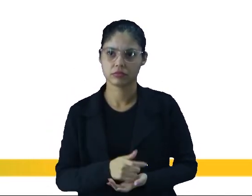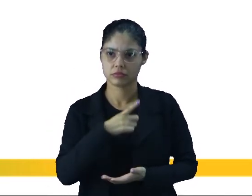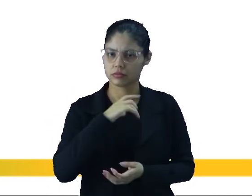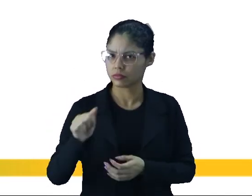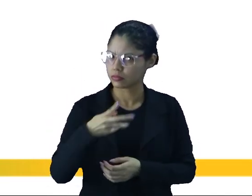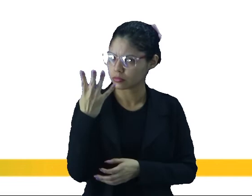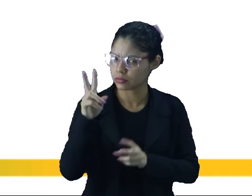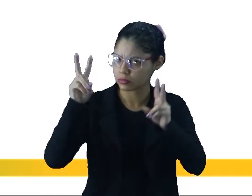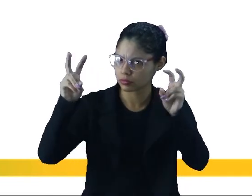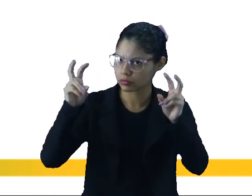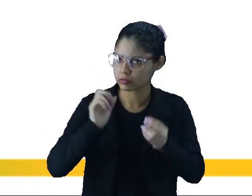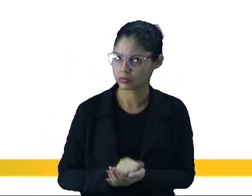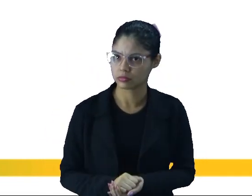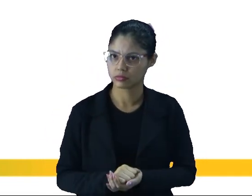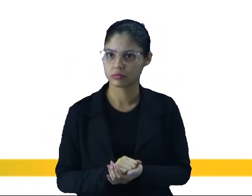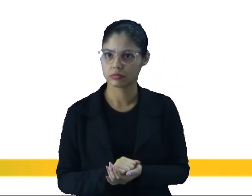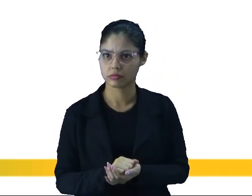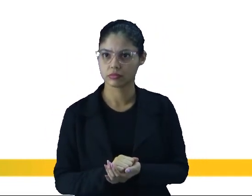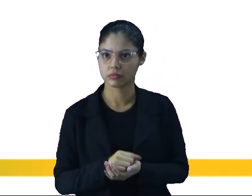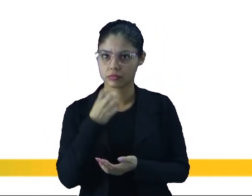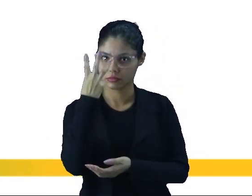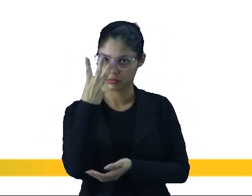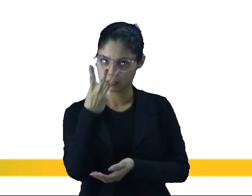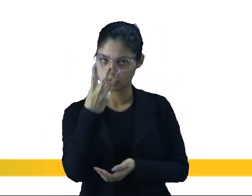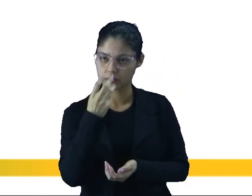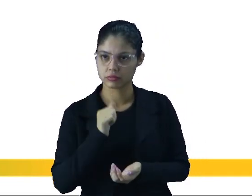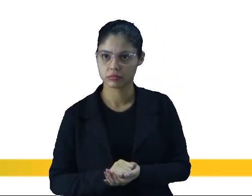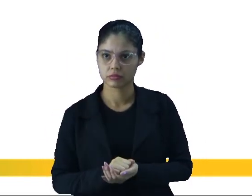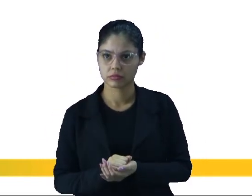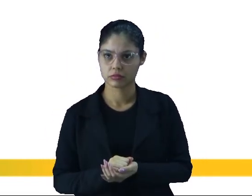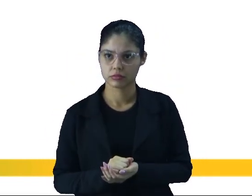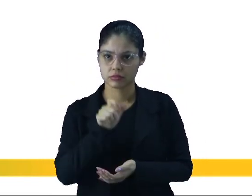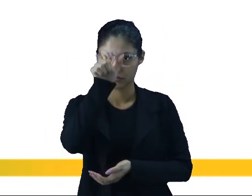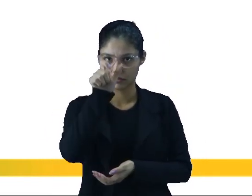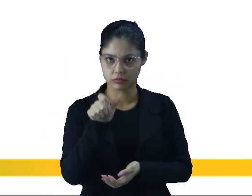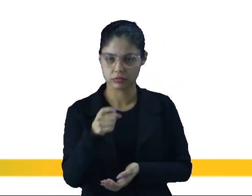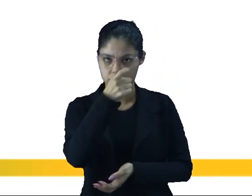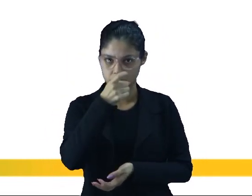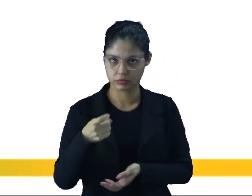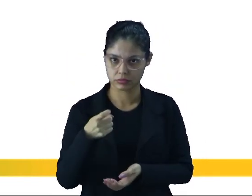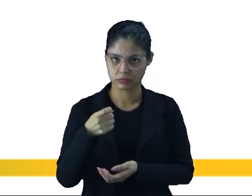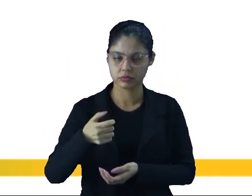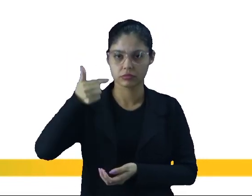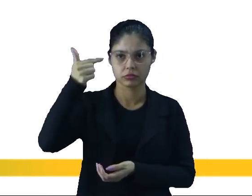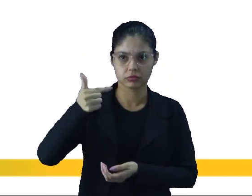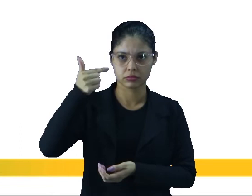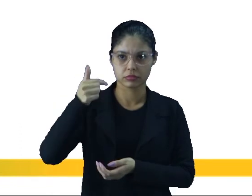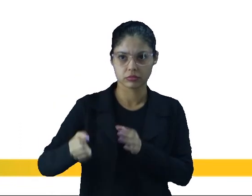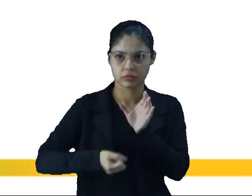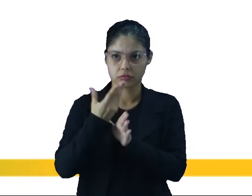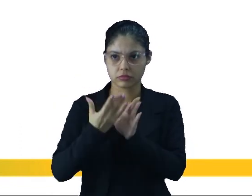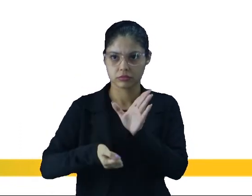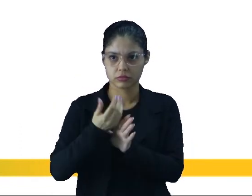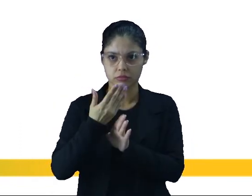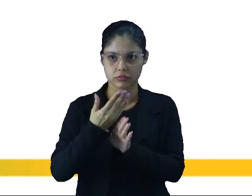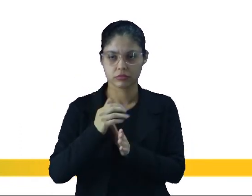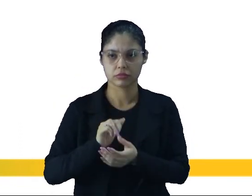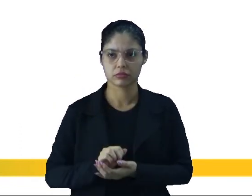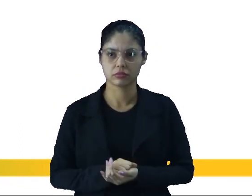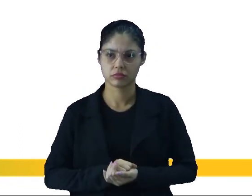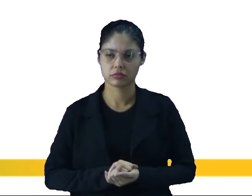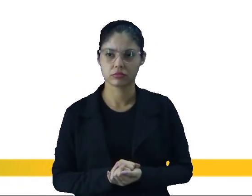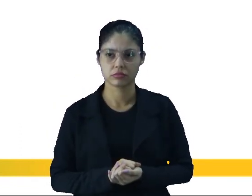tenho quantos termos aqui? 3. O termo do meio elevado ao quadrado é igual ao produto dos extremos, tá?